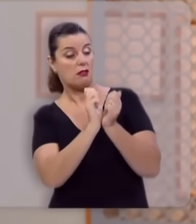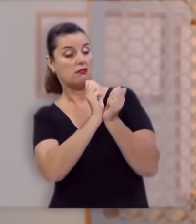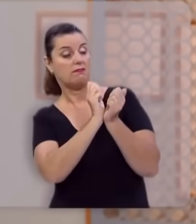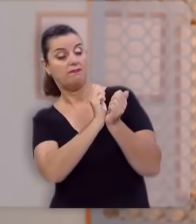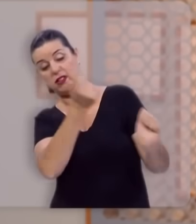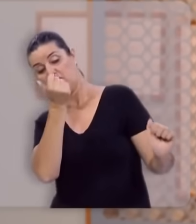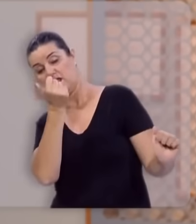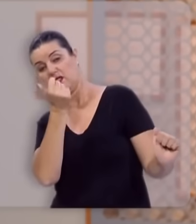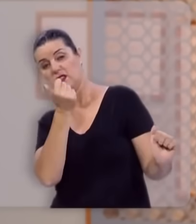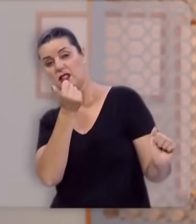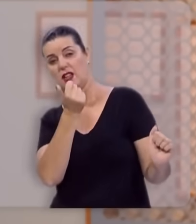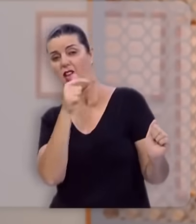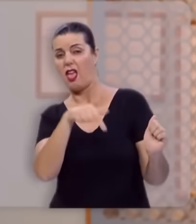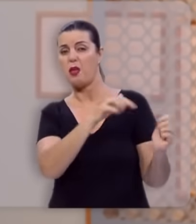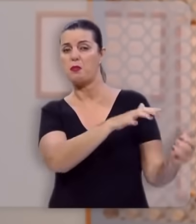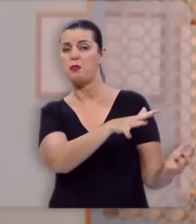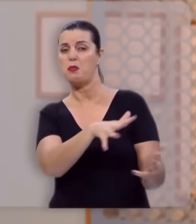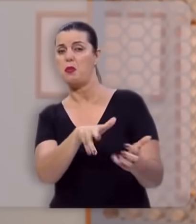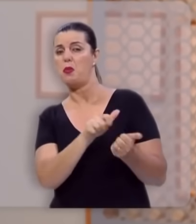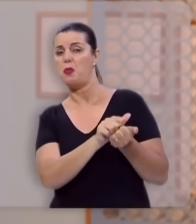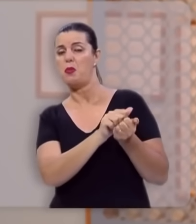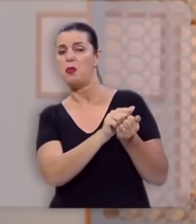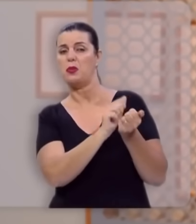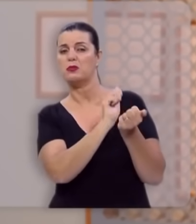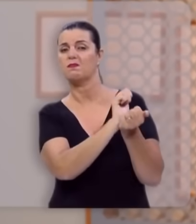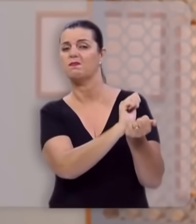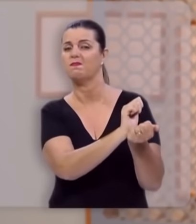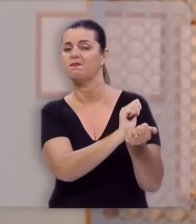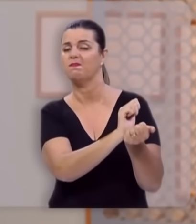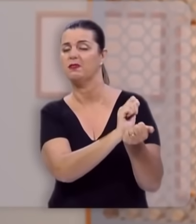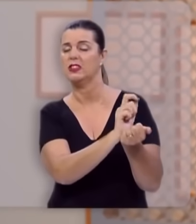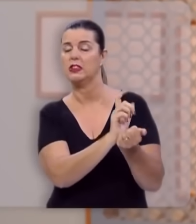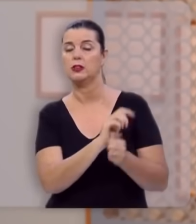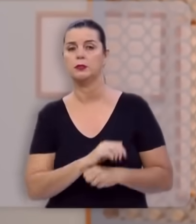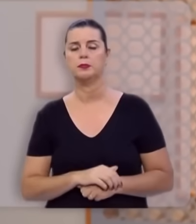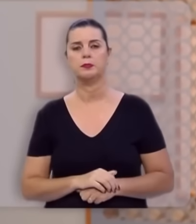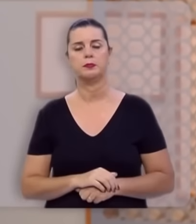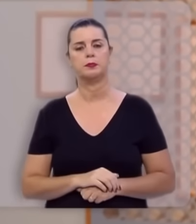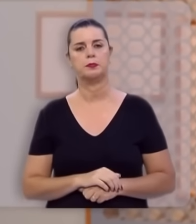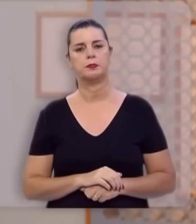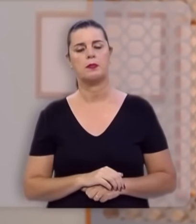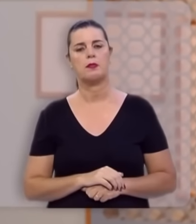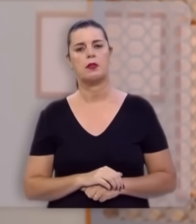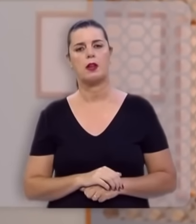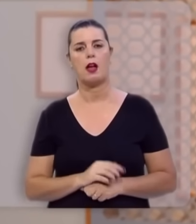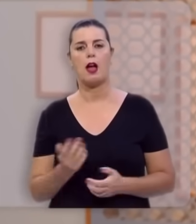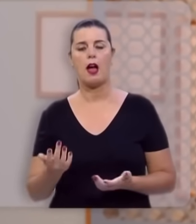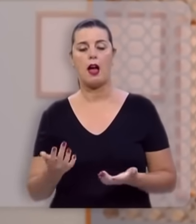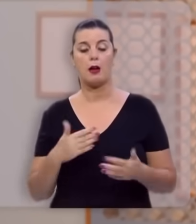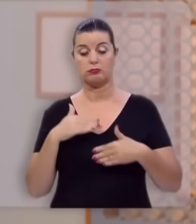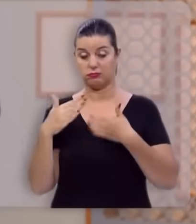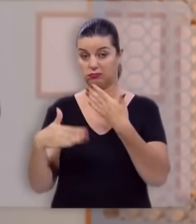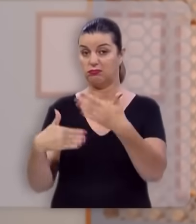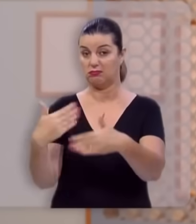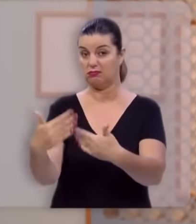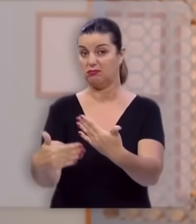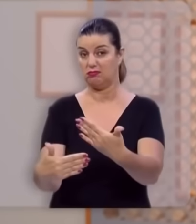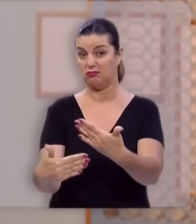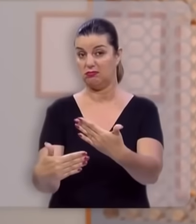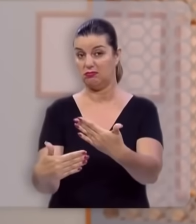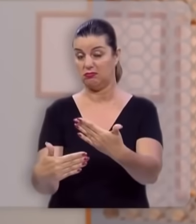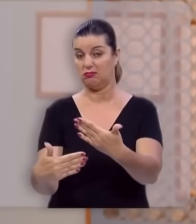amarras, dessas algemas, desse cipual espiritual. A consequência